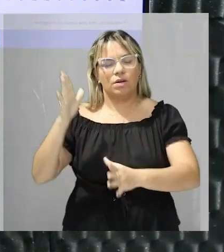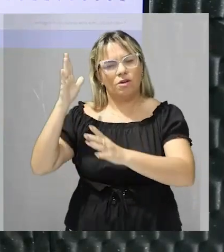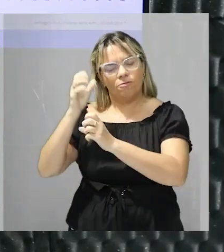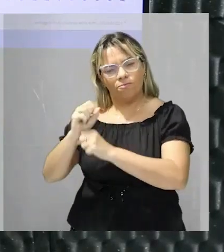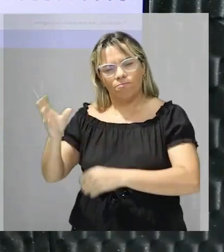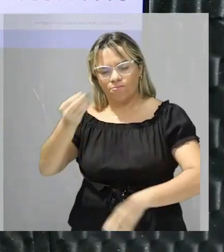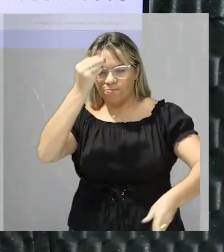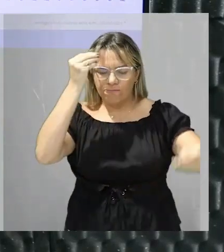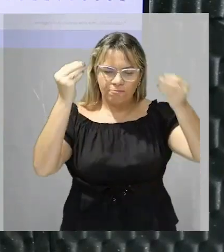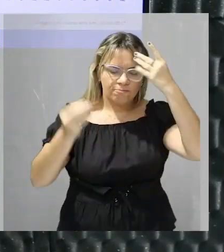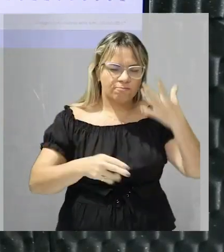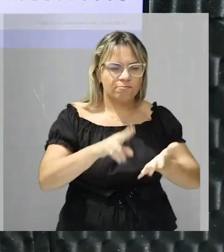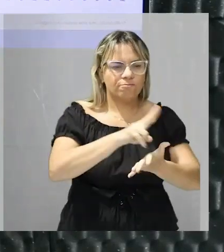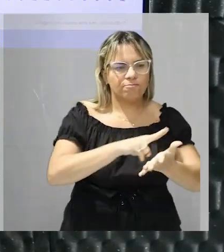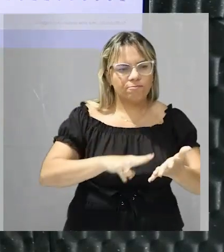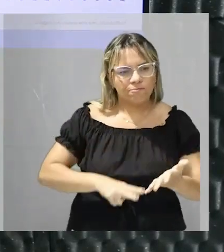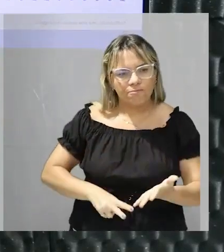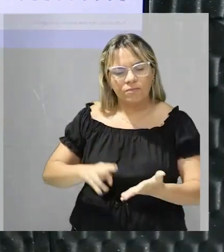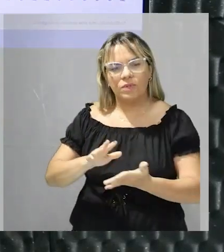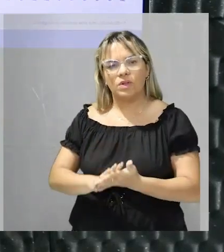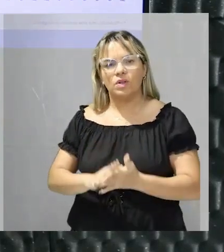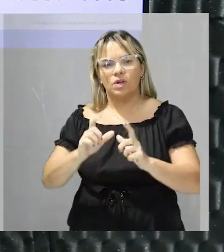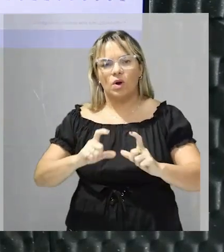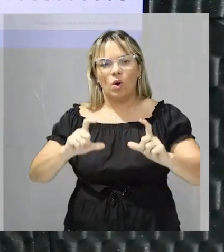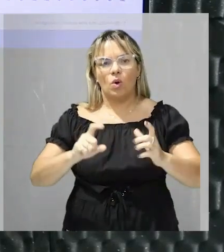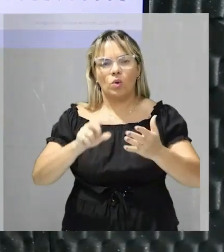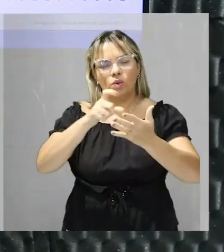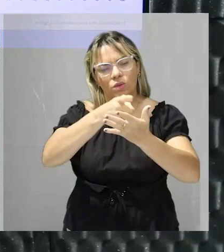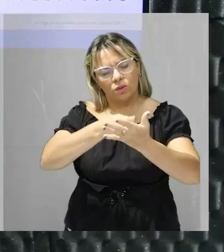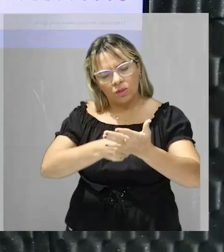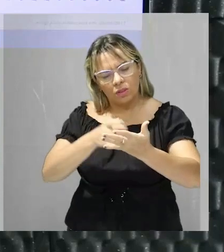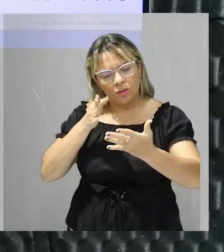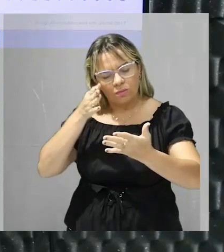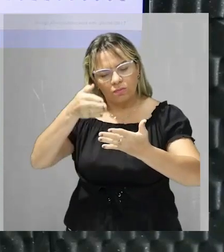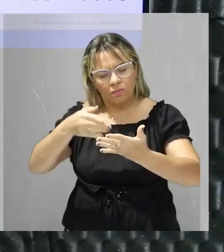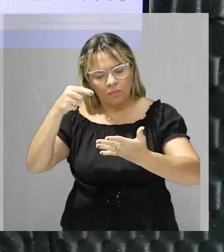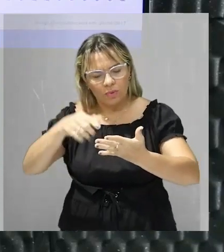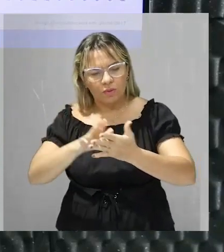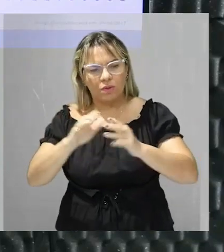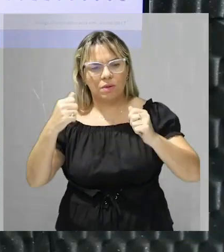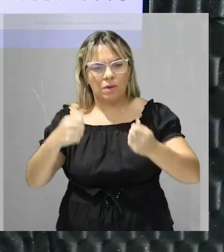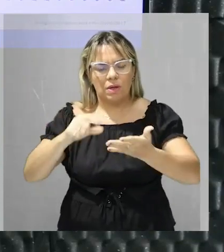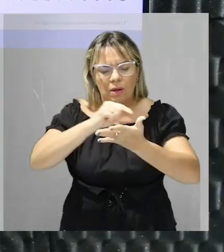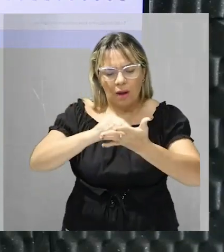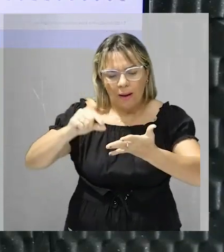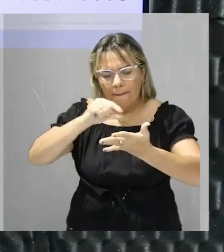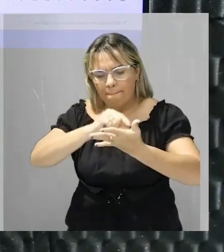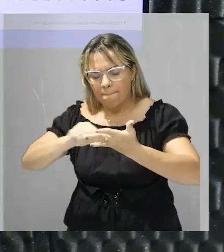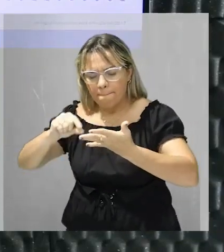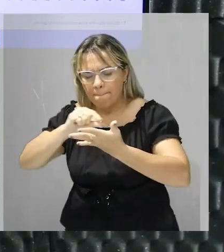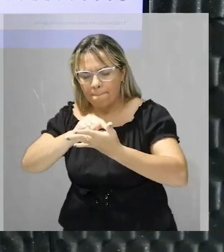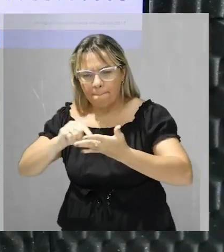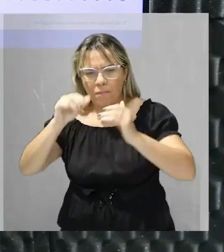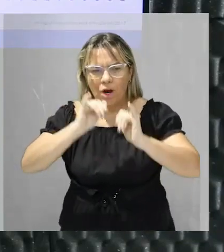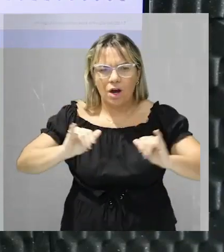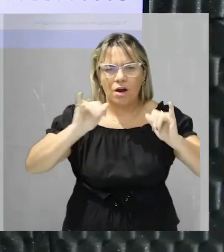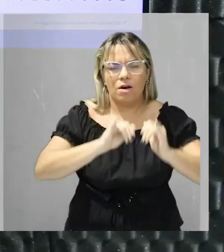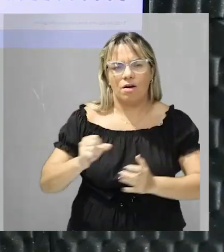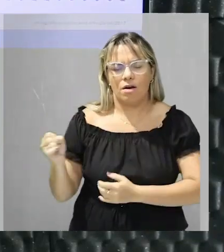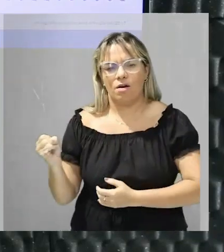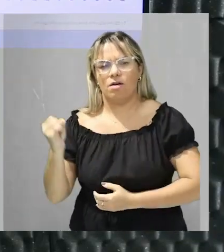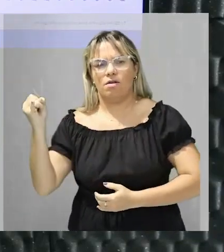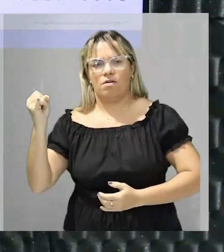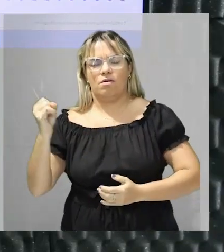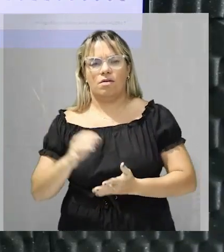você ler o enunciado com atenção se necessário for grifa da destaque nas informações que forem